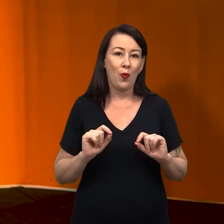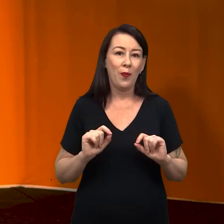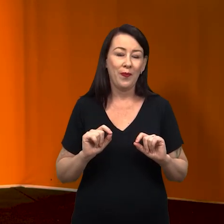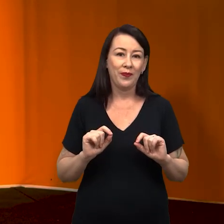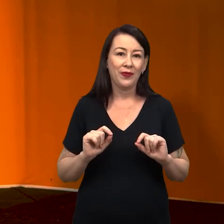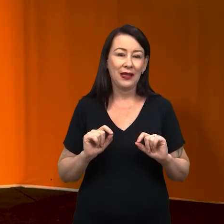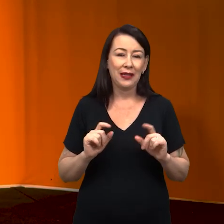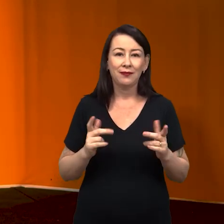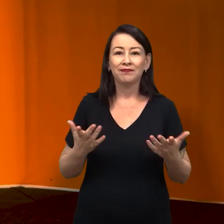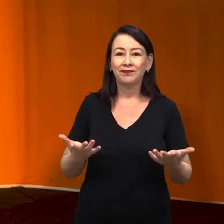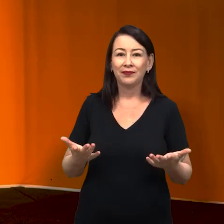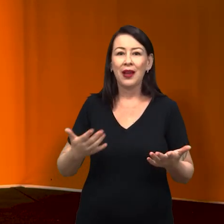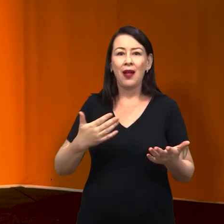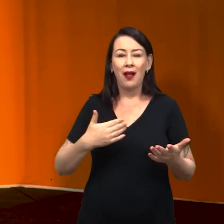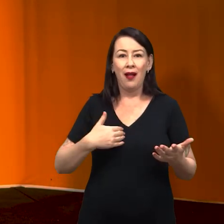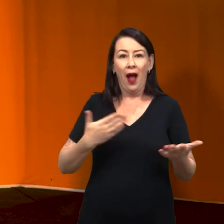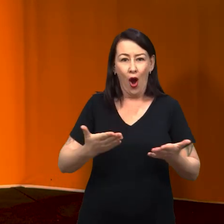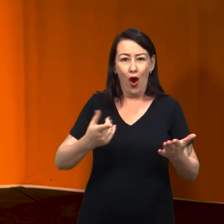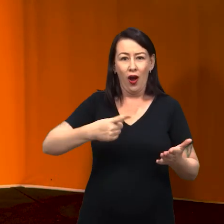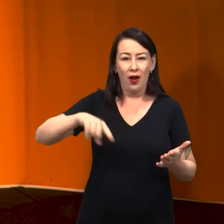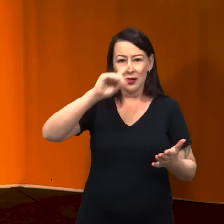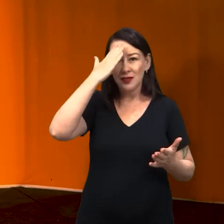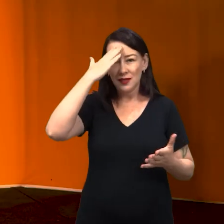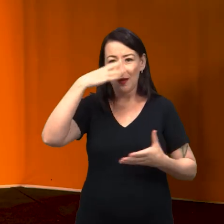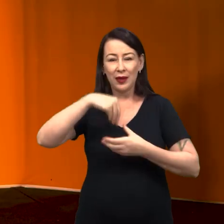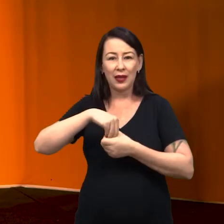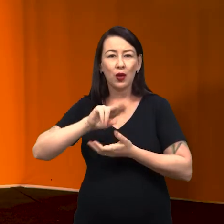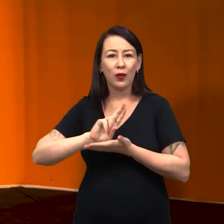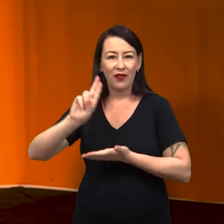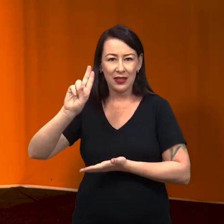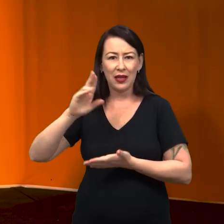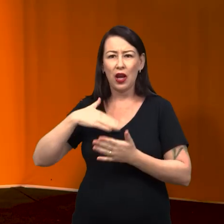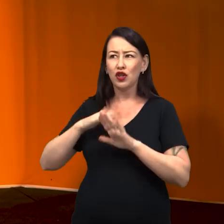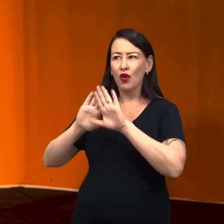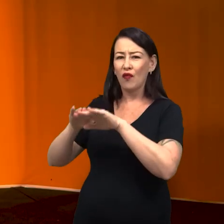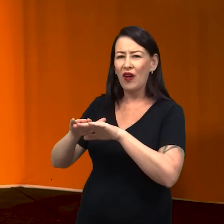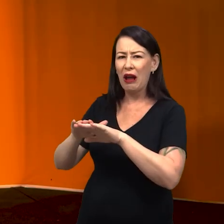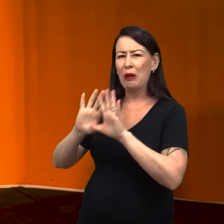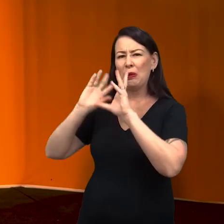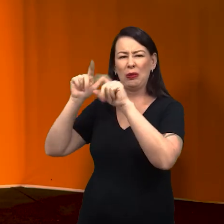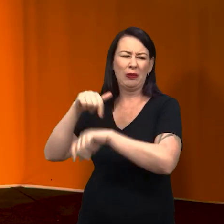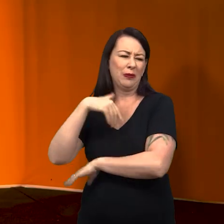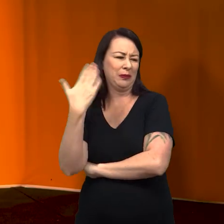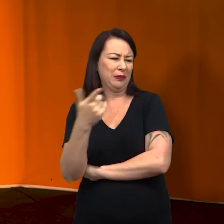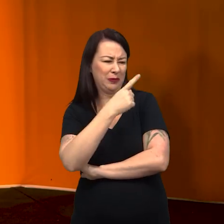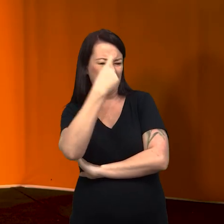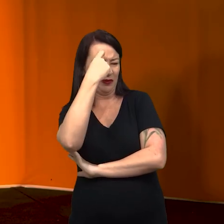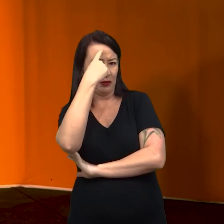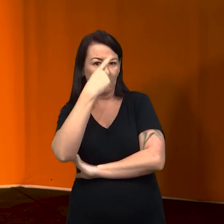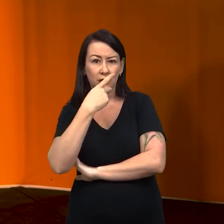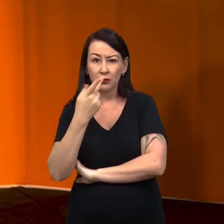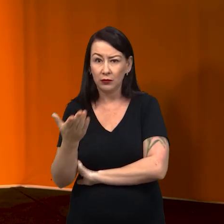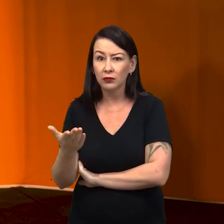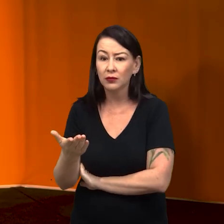quando eu levo isso para a universidade, né, eu faço essa afirmação, eles falam, mas de onde é que você tirou isso? Aí eu falo,